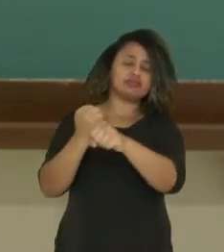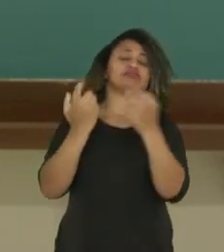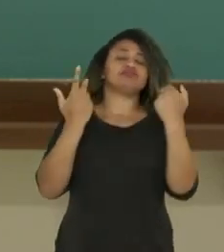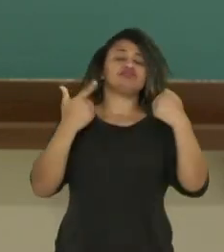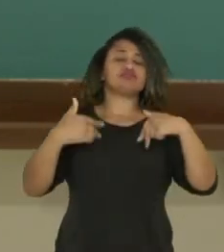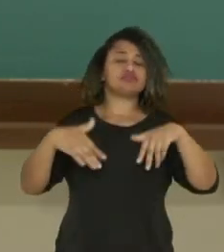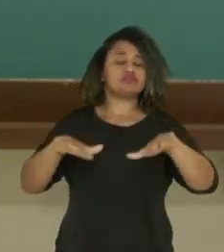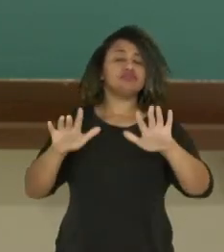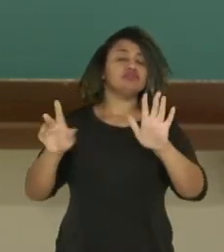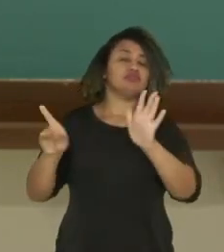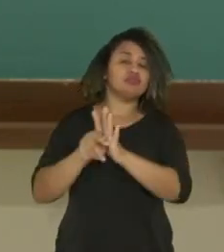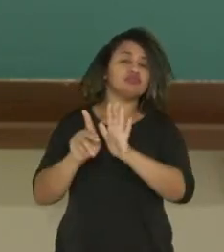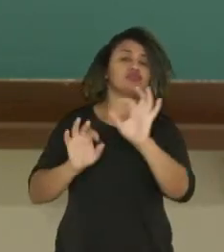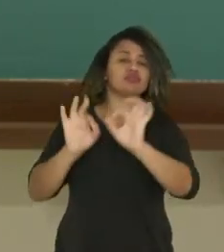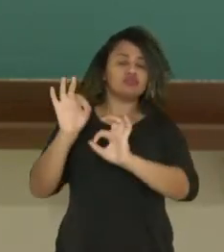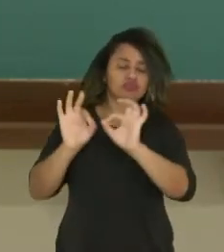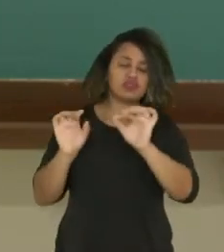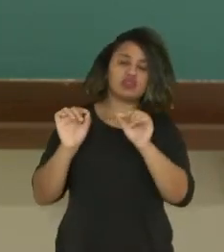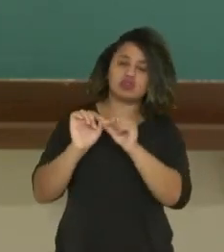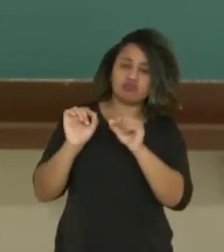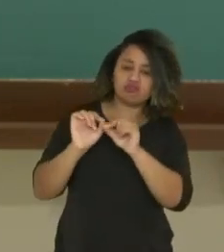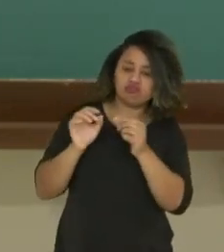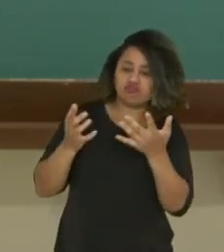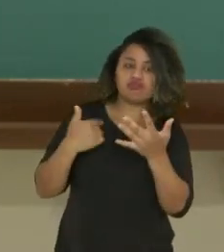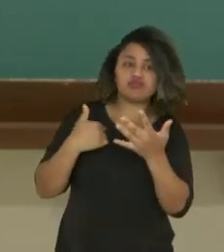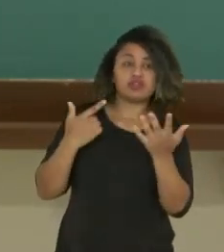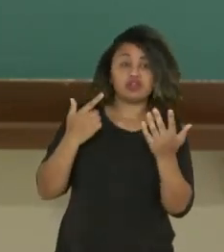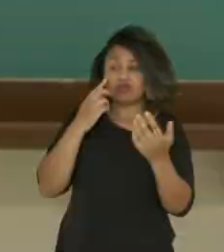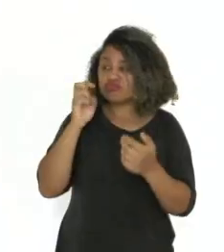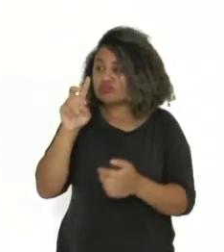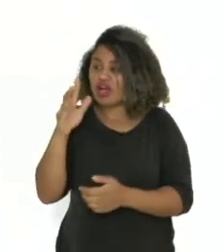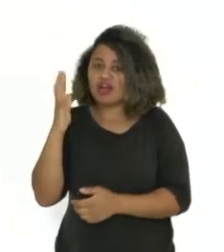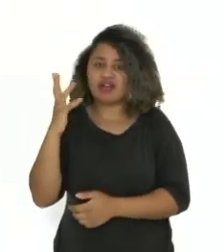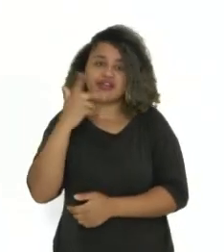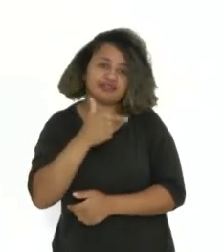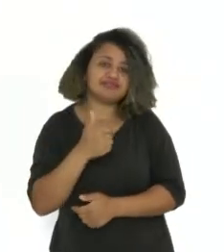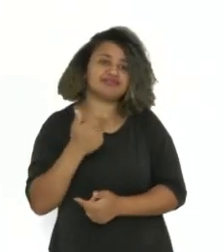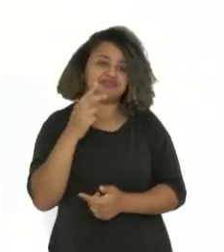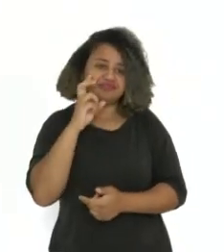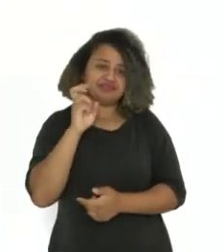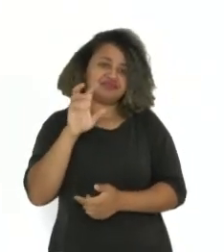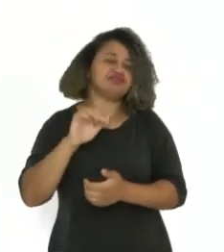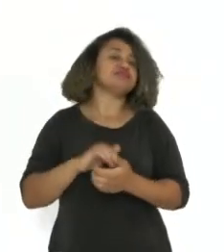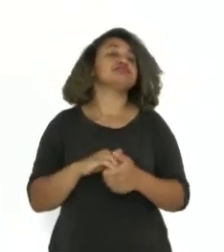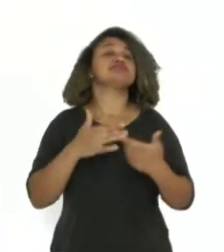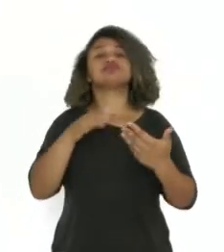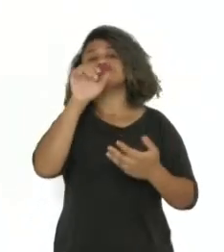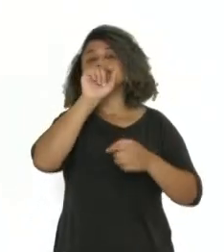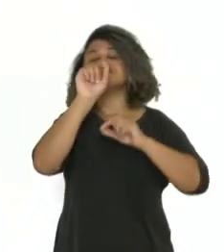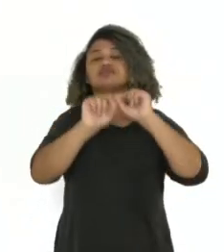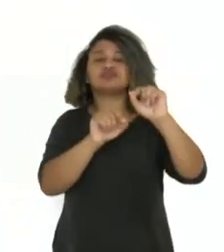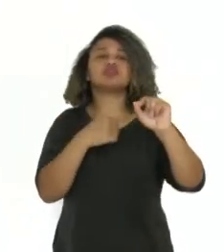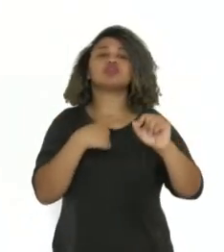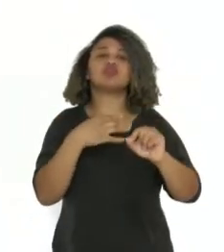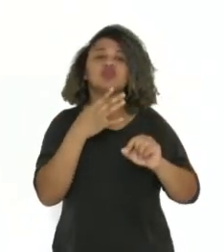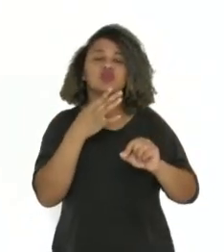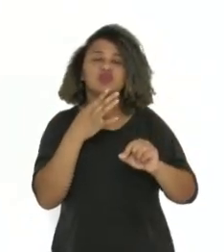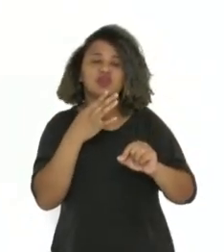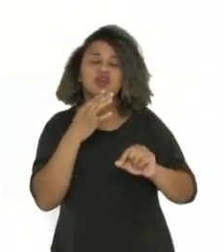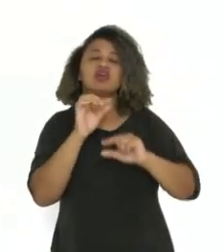que proporcionou e nos proporciona essa beleza. O que aprendemos, ó? Conhecemos um pouco sobre